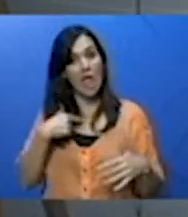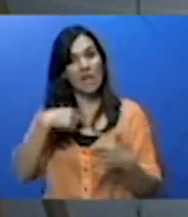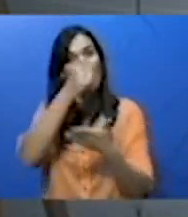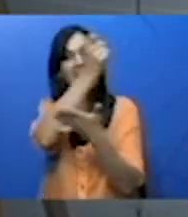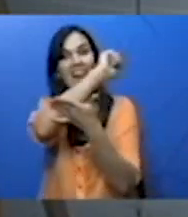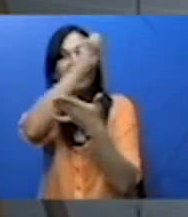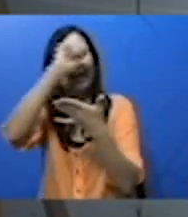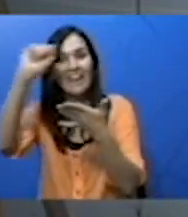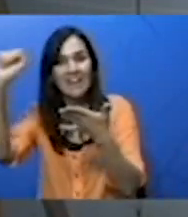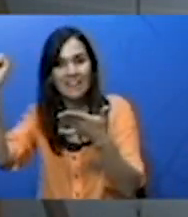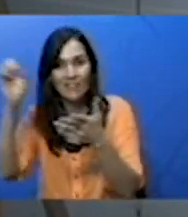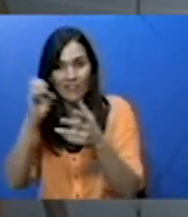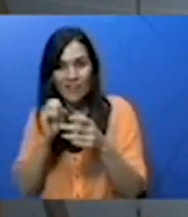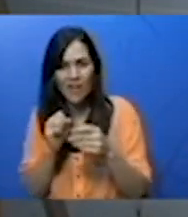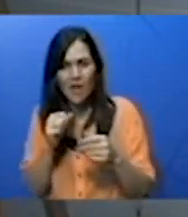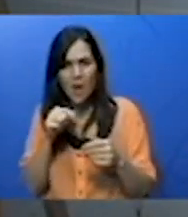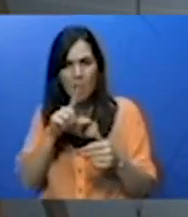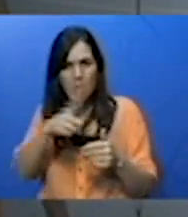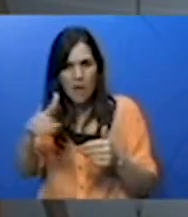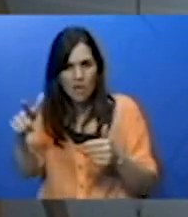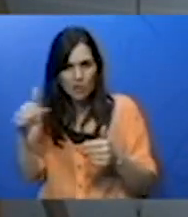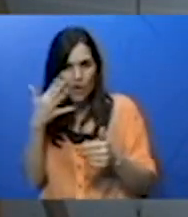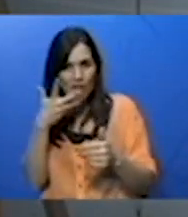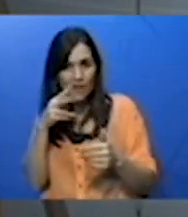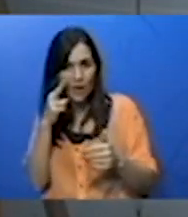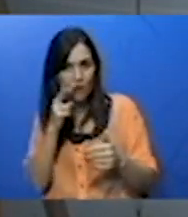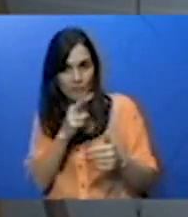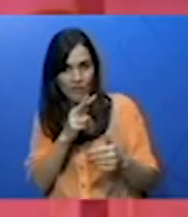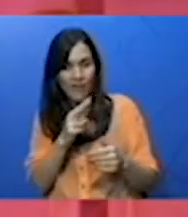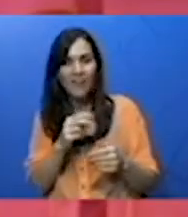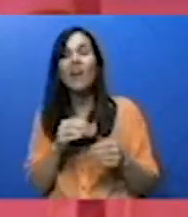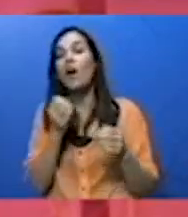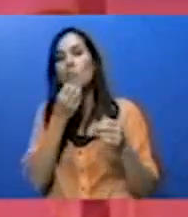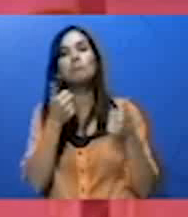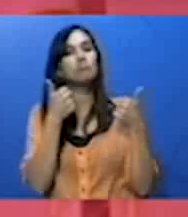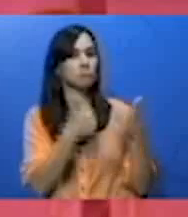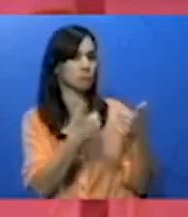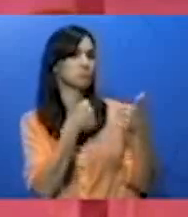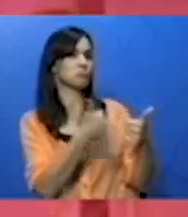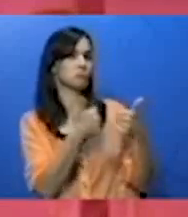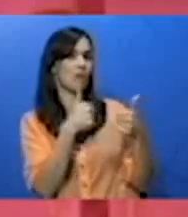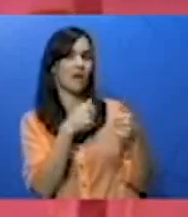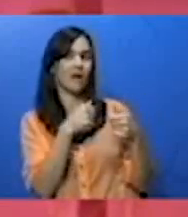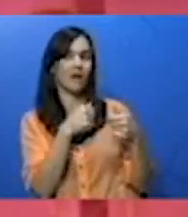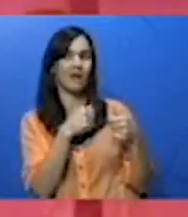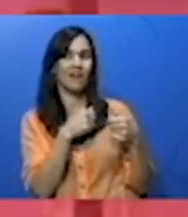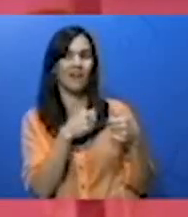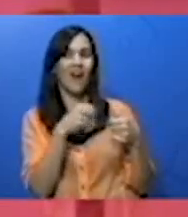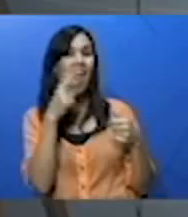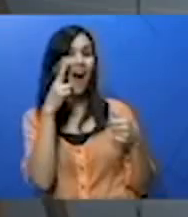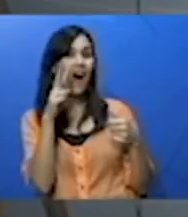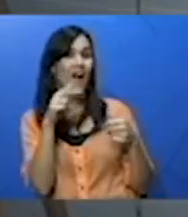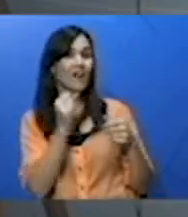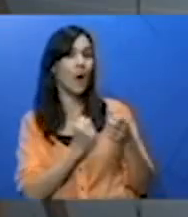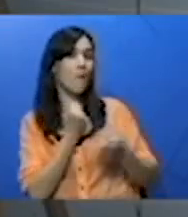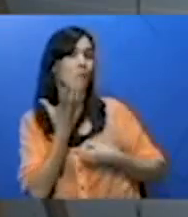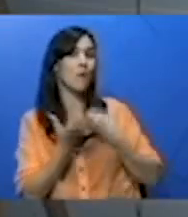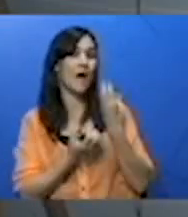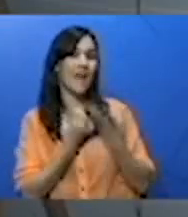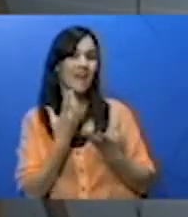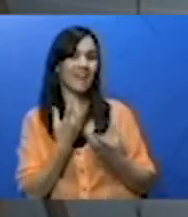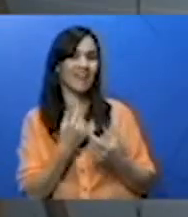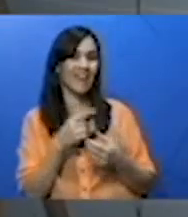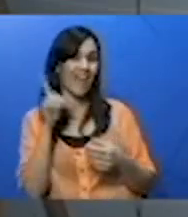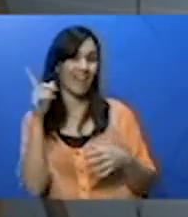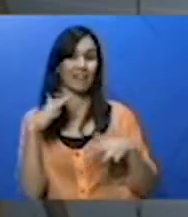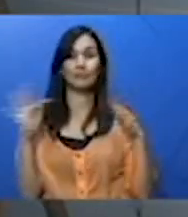na lousa, tá? Para as crianças do terceiro ano. Vamos combinar? Ai, tá bom, crianças. Tá? Olha, ouve o meu poema. Aí a Clarinha tá